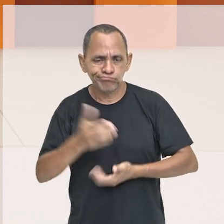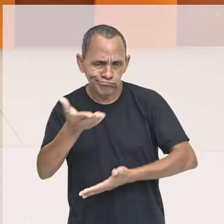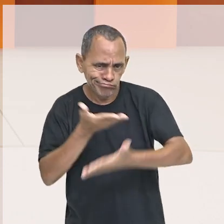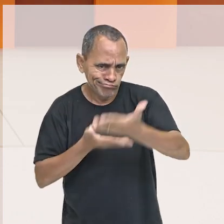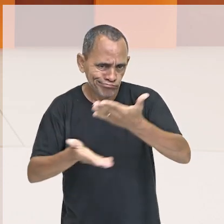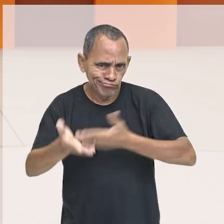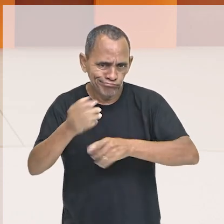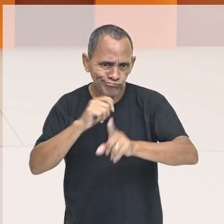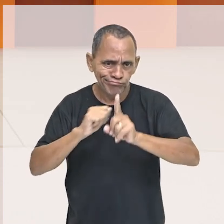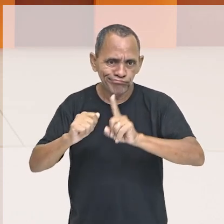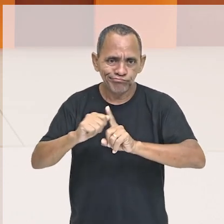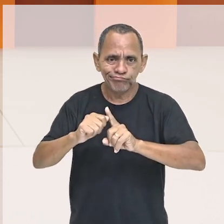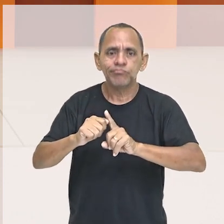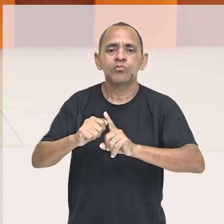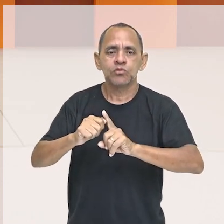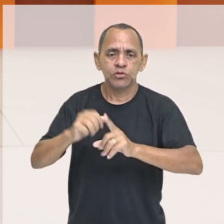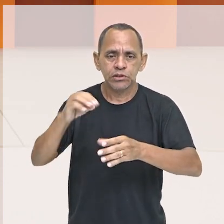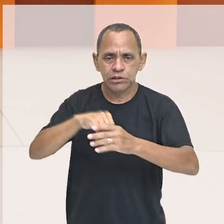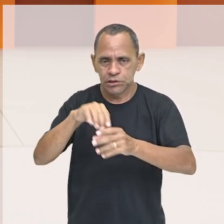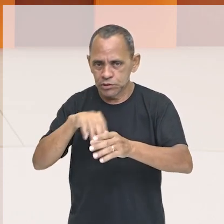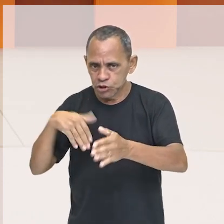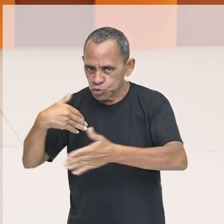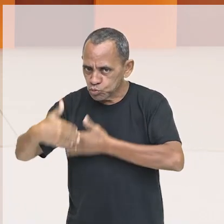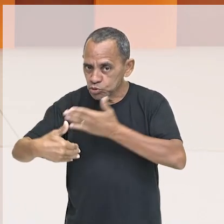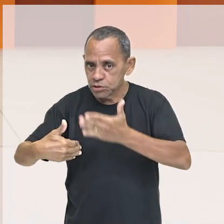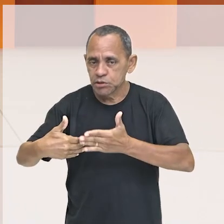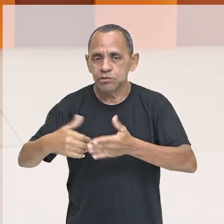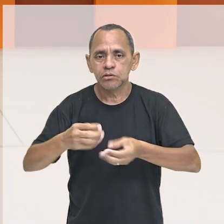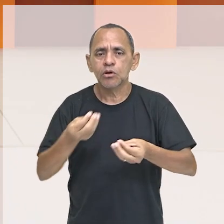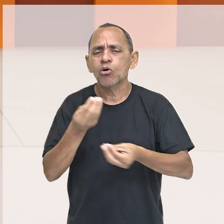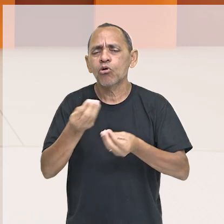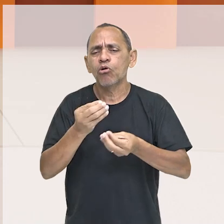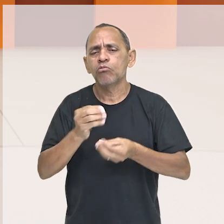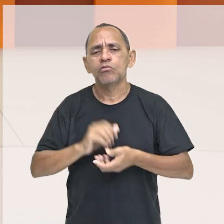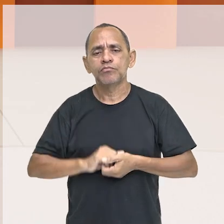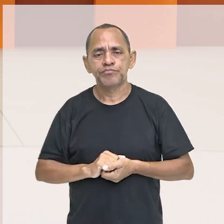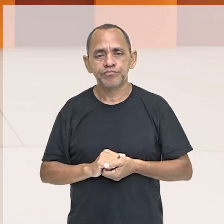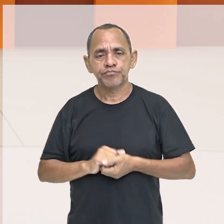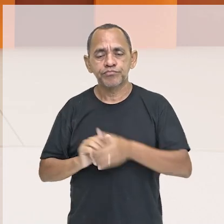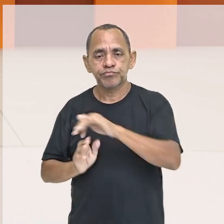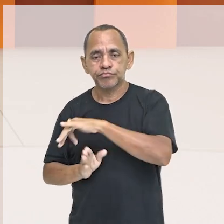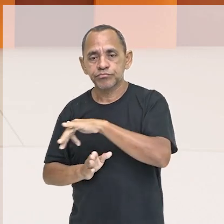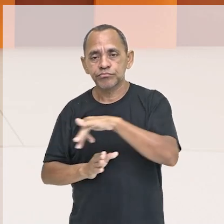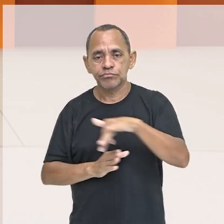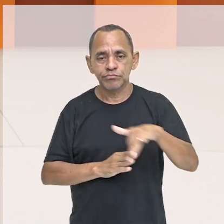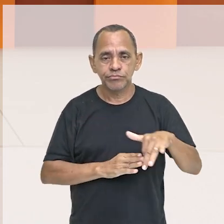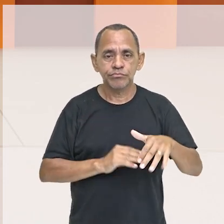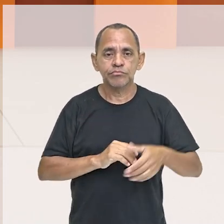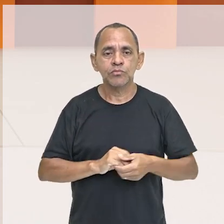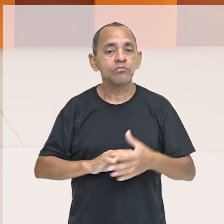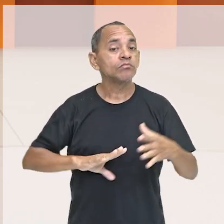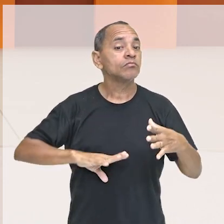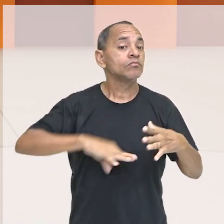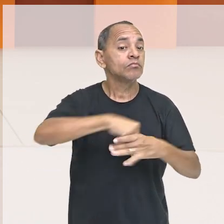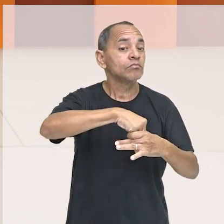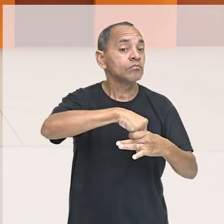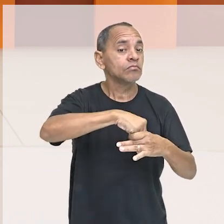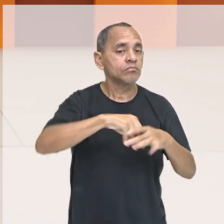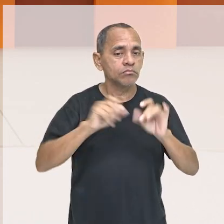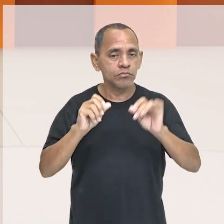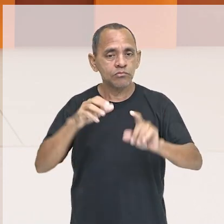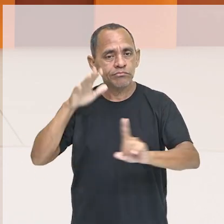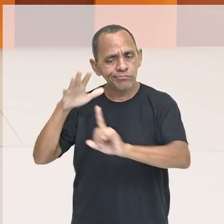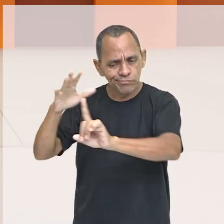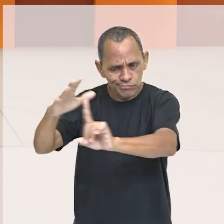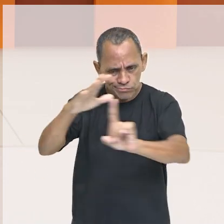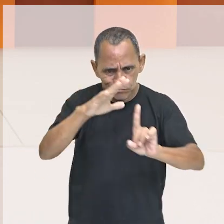de socialização. O que é a interação social? Entende-se por interação social o conjunto das